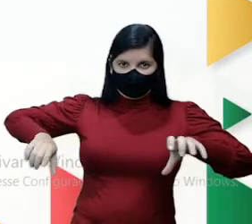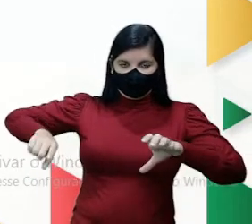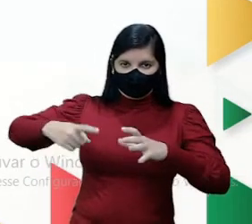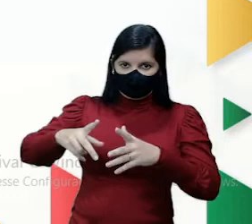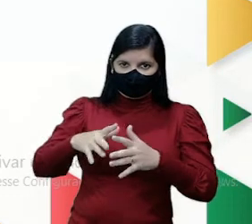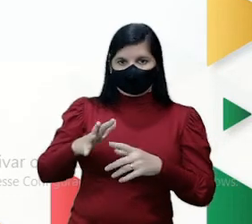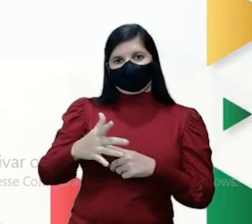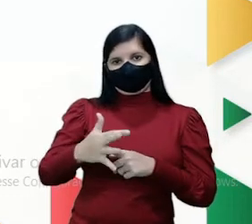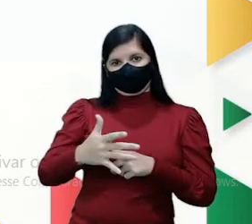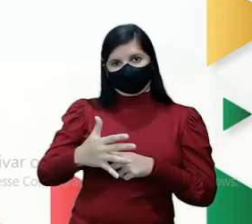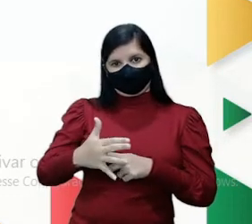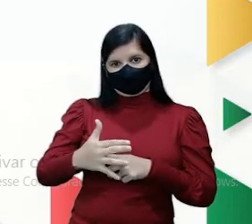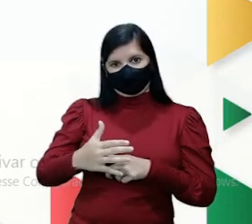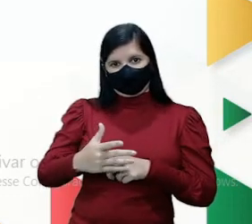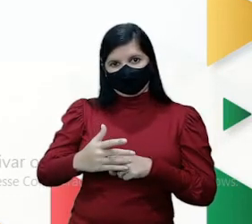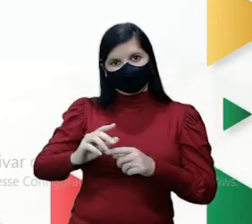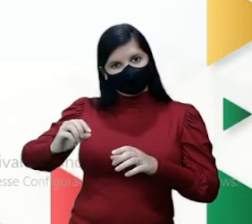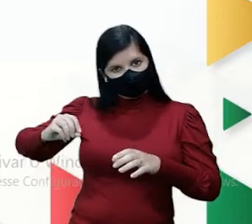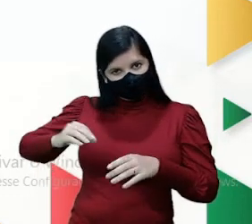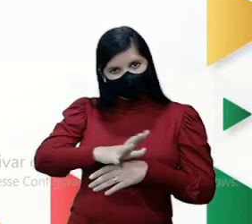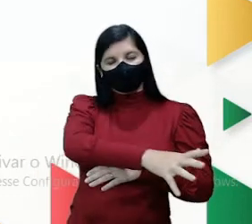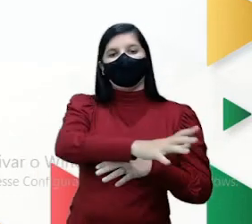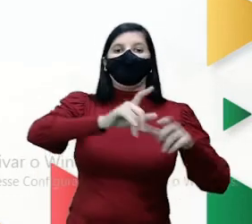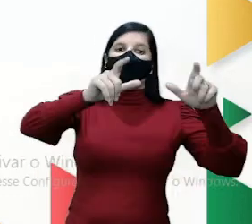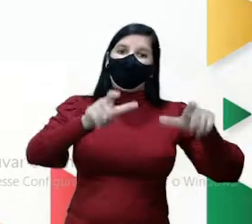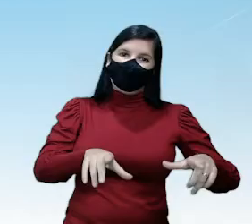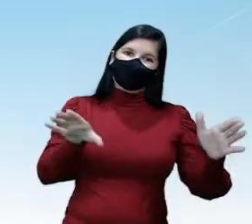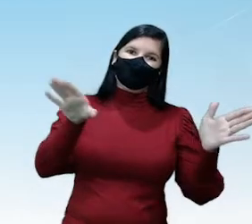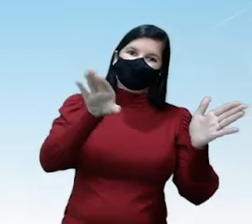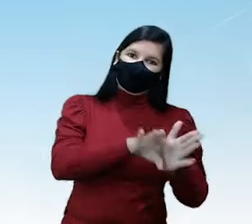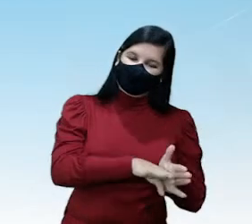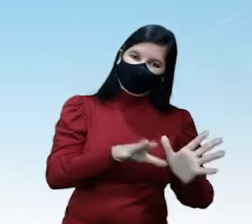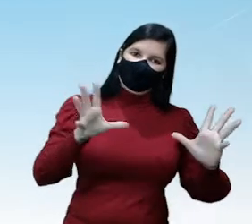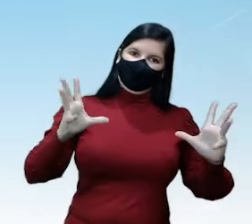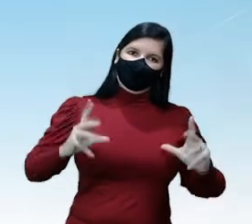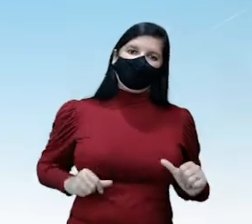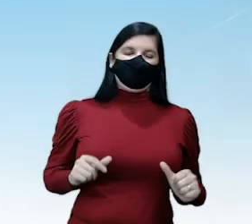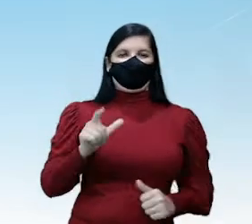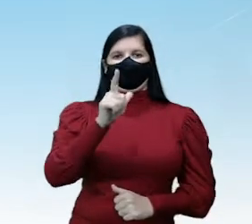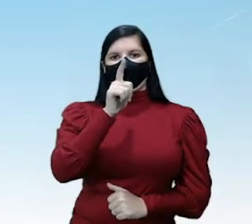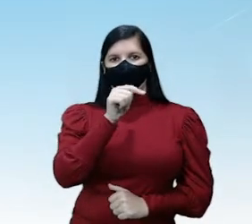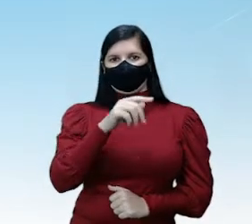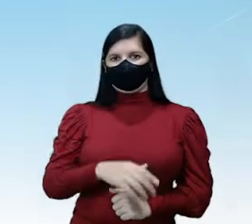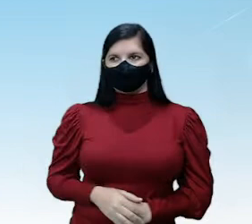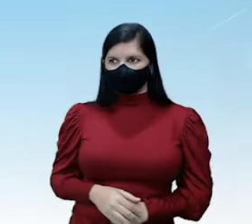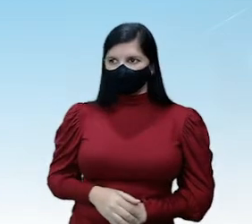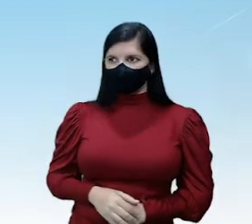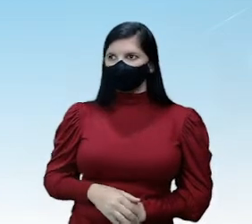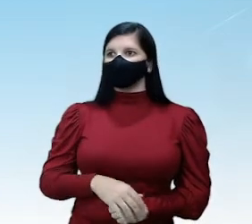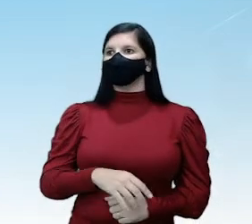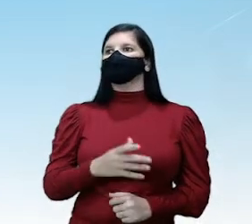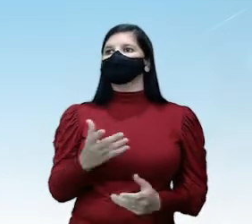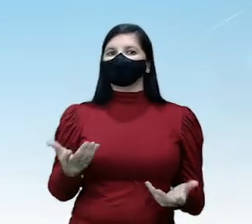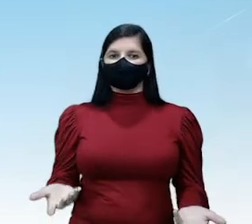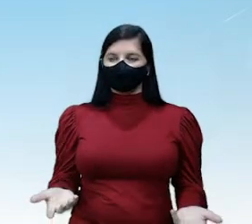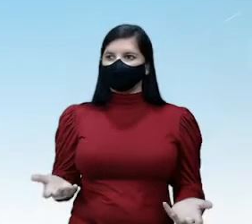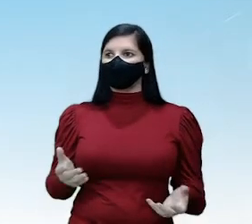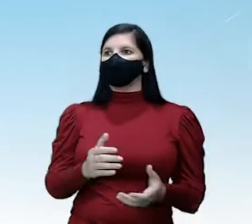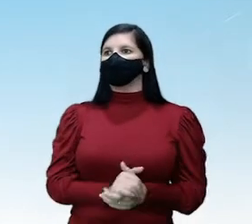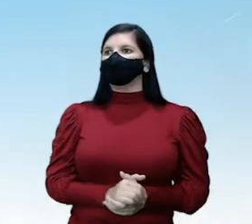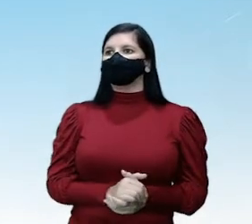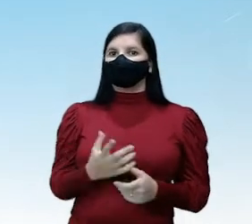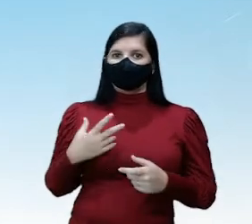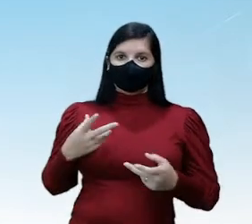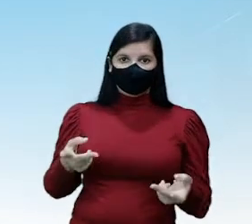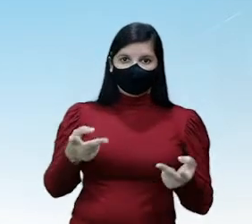de tratamento da água, ou seja, para a estação de tratamento da água que a gente chama de ETA. Bom, se